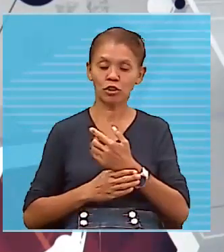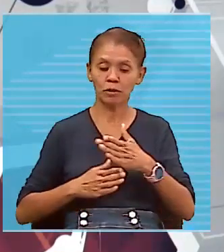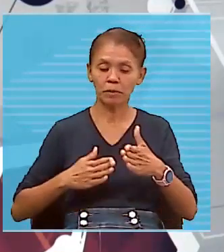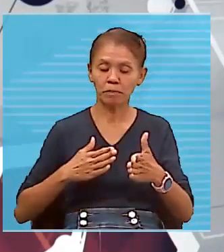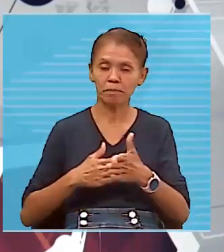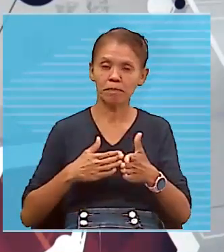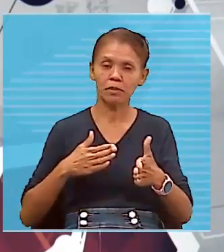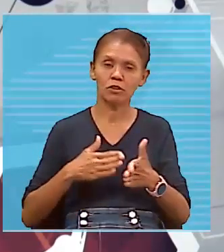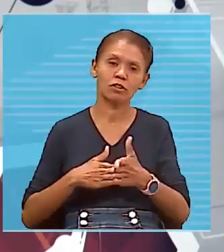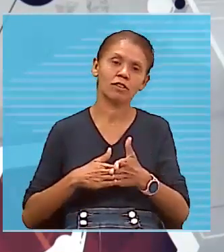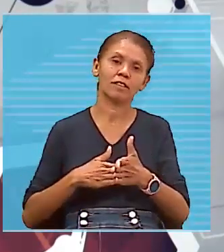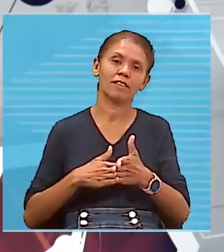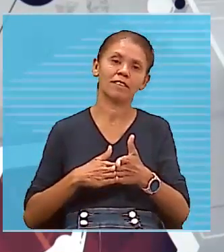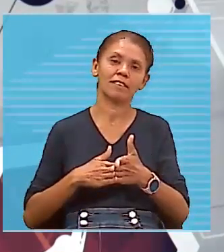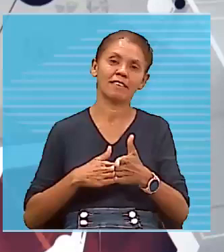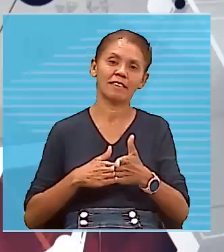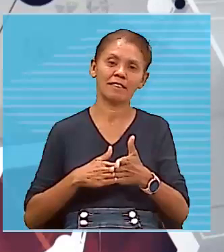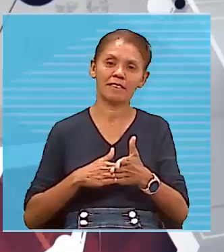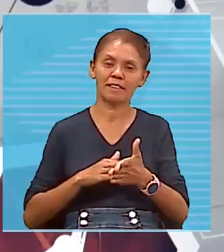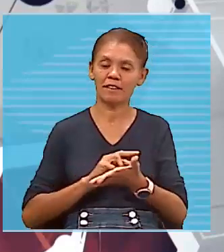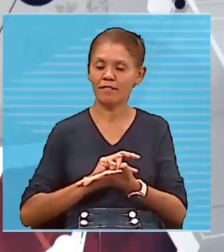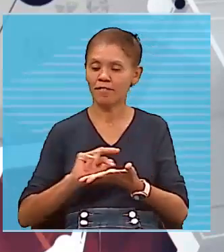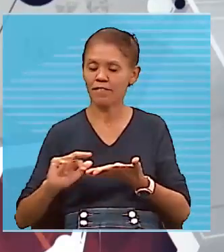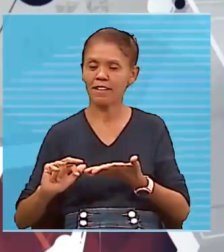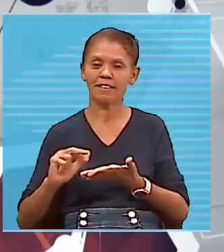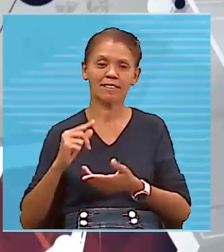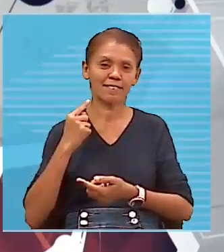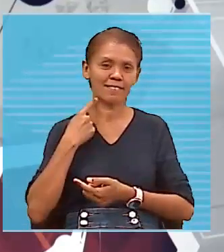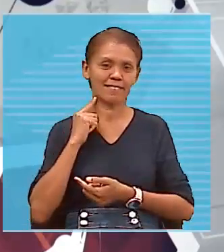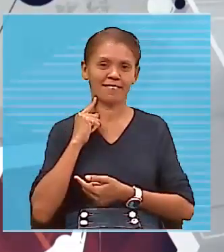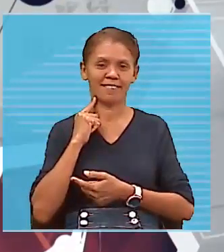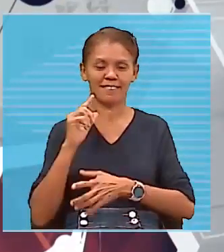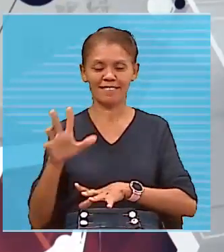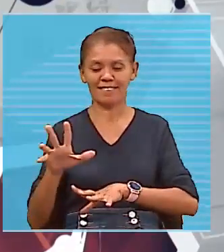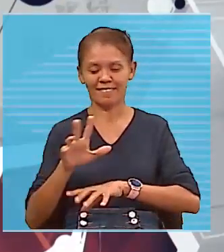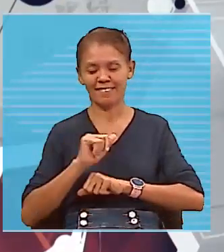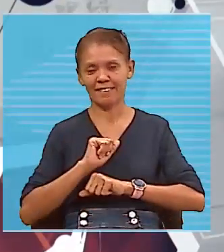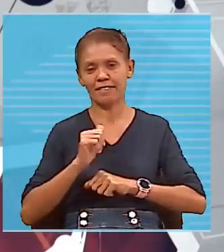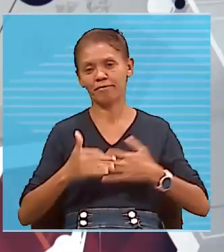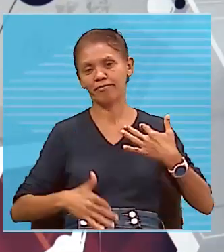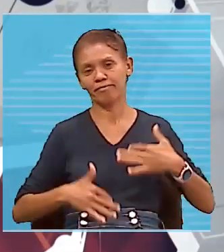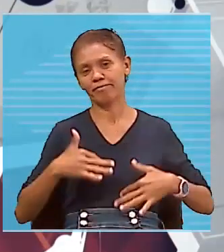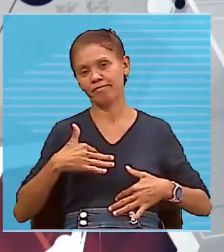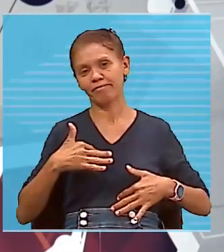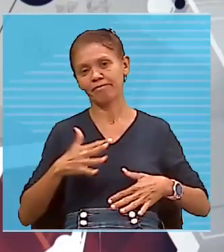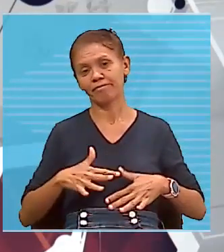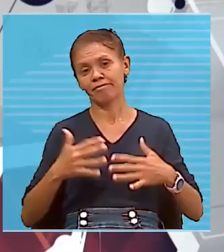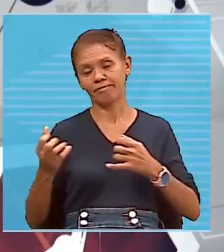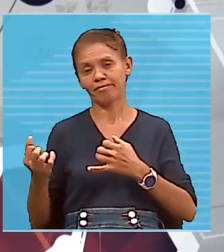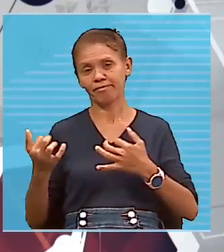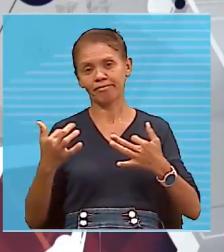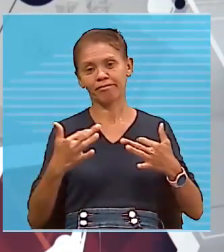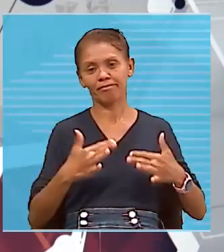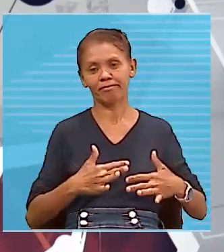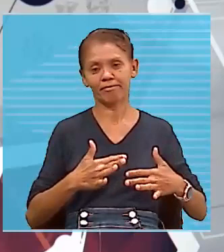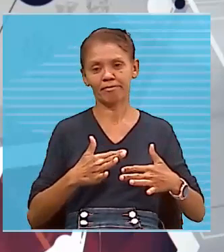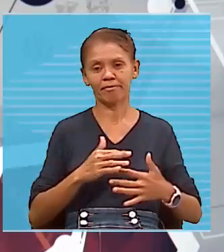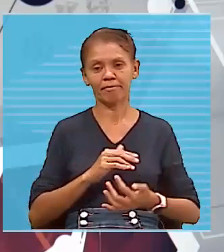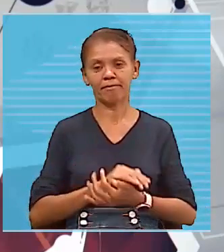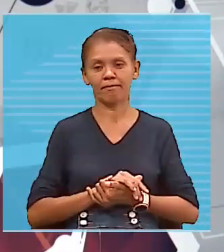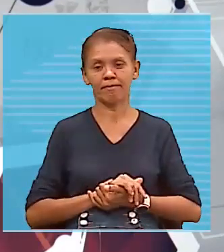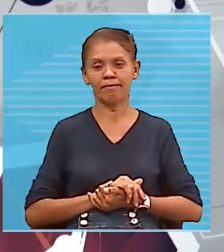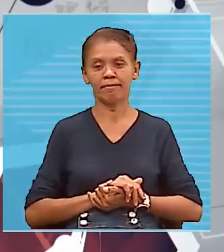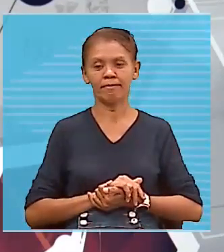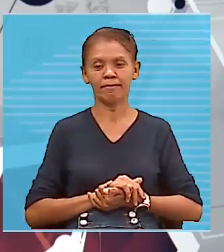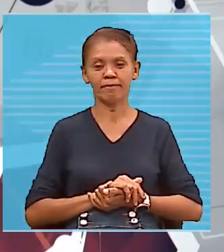dessas substâncias, né? Dessas partículas no interior do nosso corpo. E aí, como eu falei para vocês, tá?